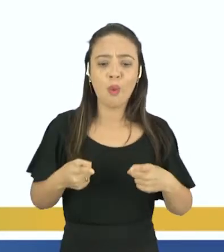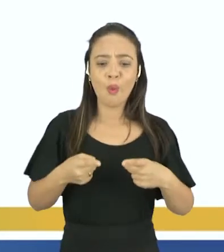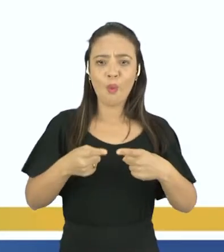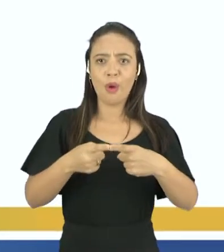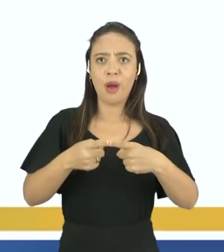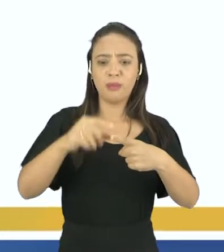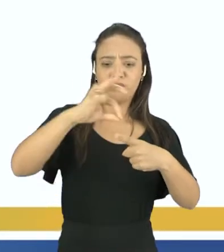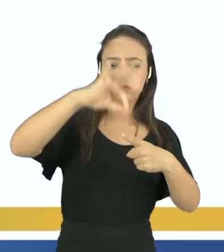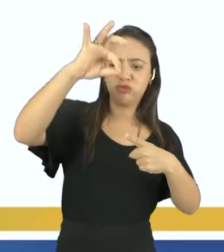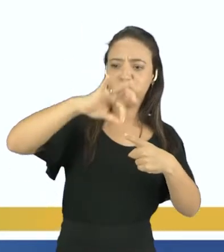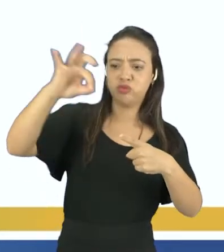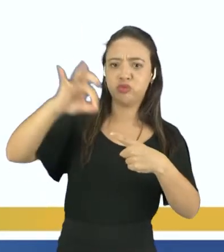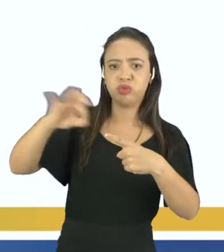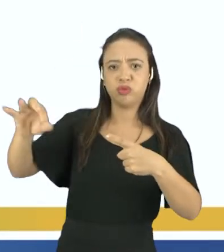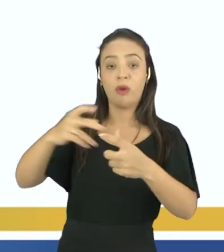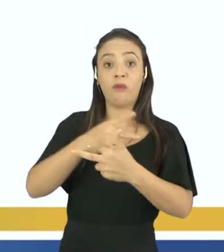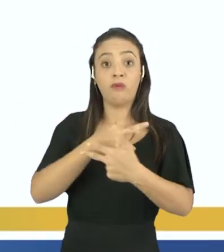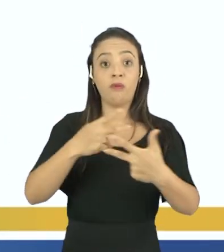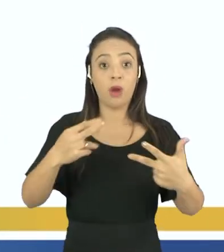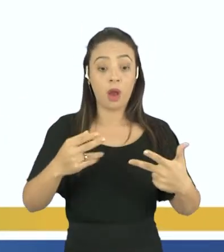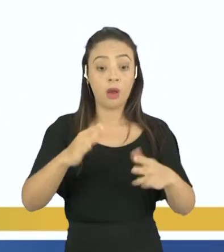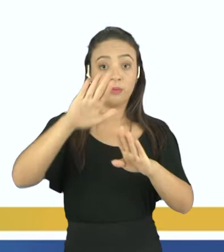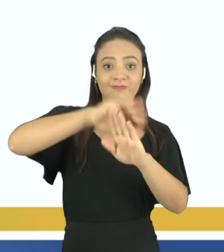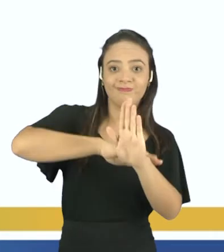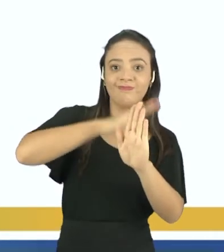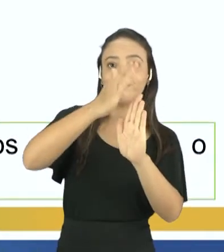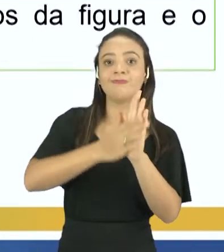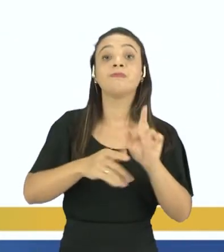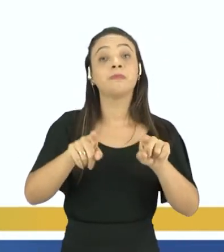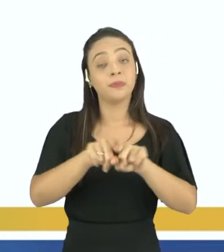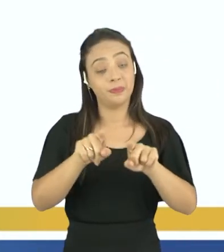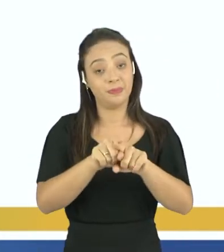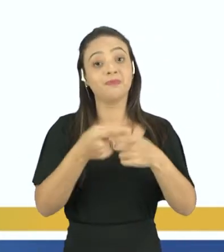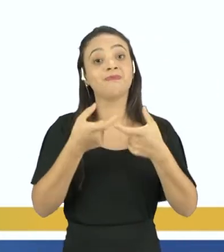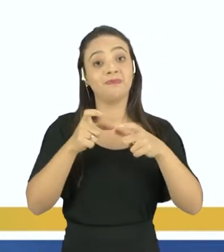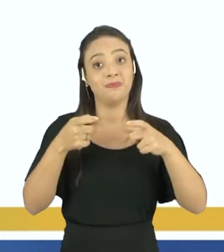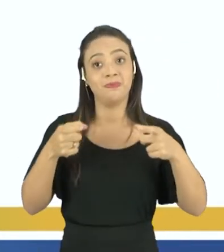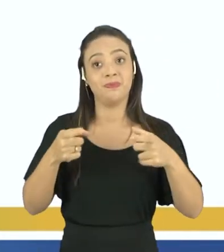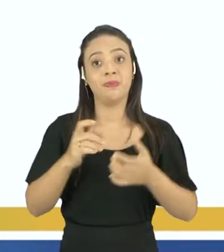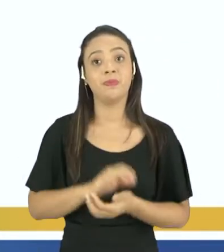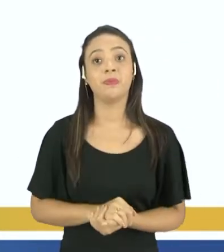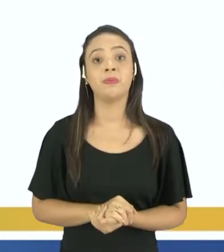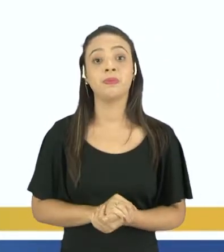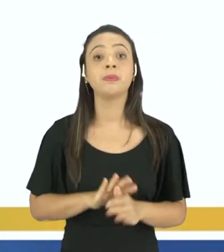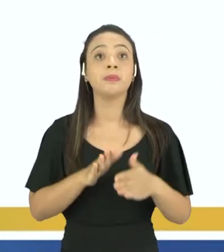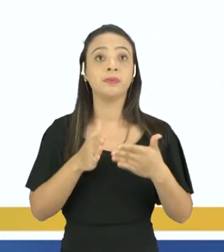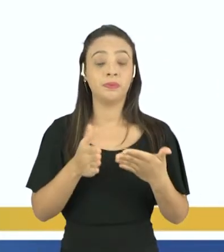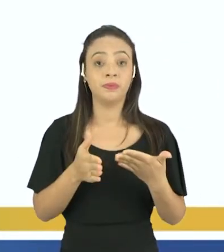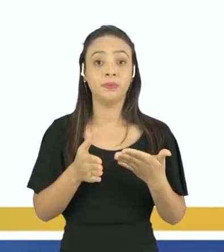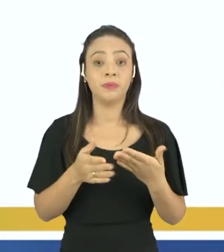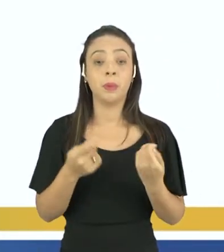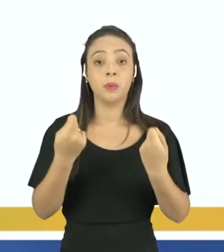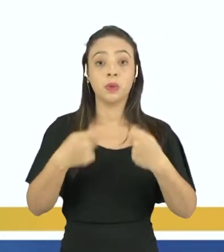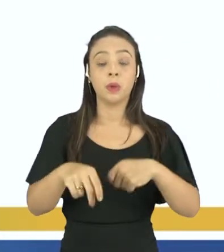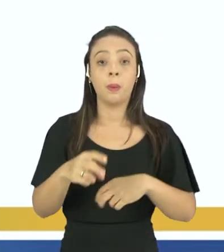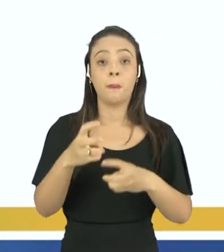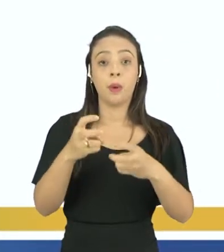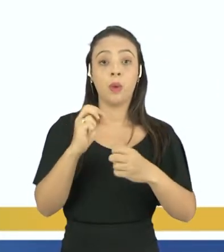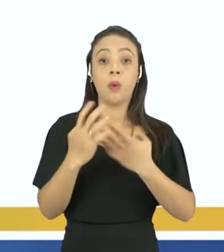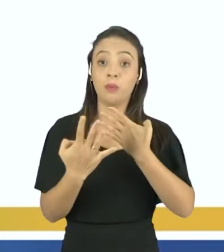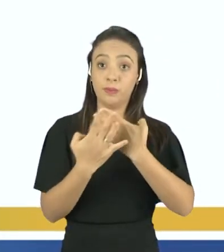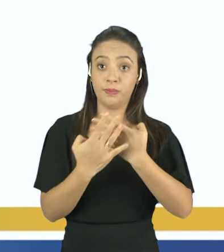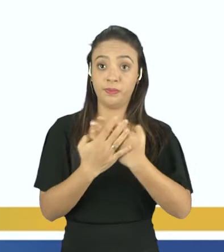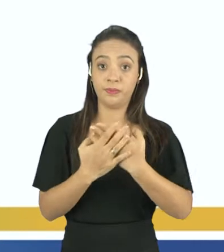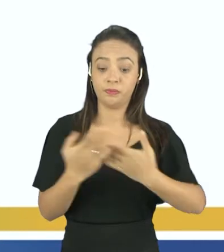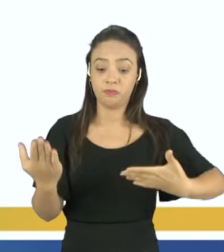quantidade de lados do polígono cresceu certo bom então aqui nós vamos ver uma tabela que relaciona